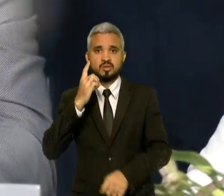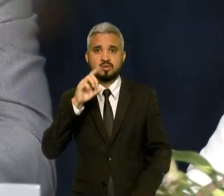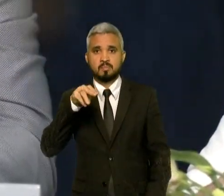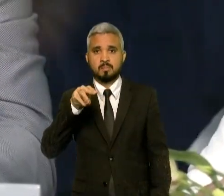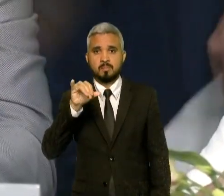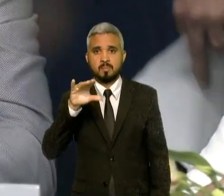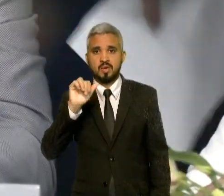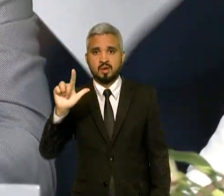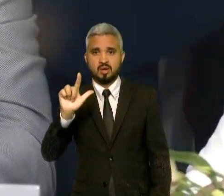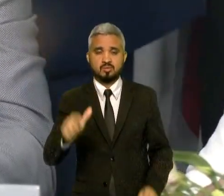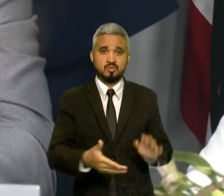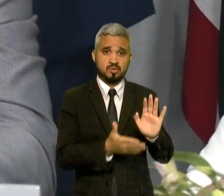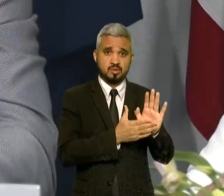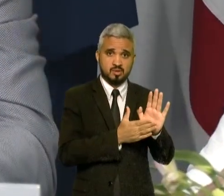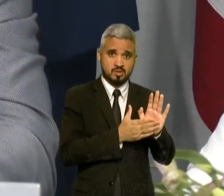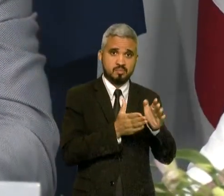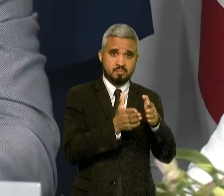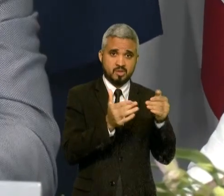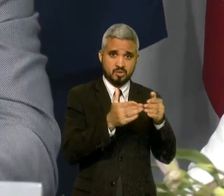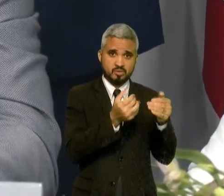Damasceno. Requerimento número